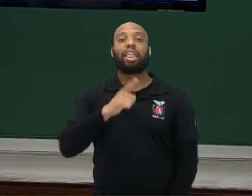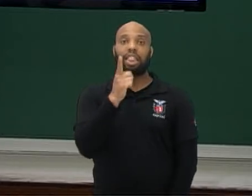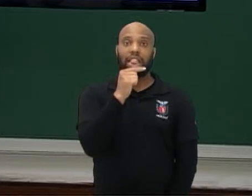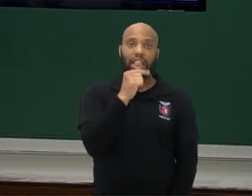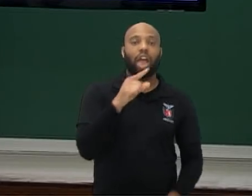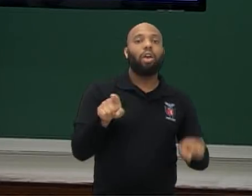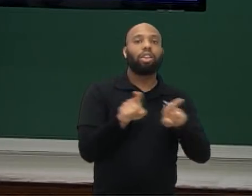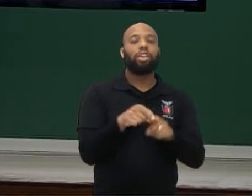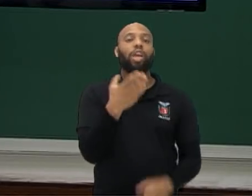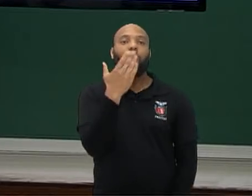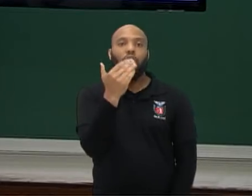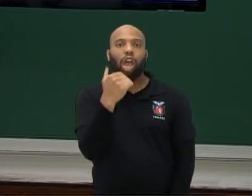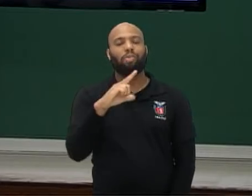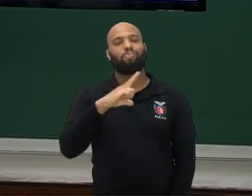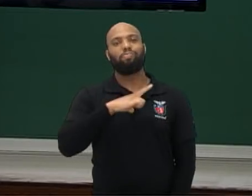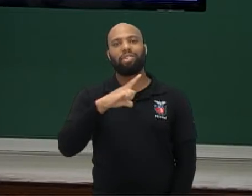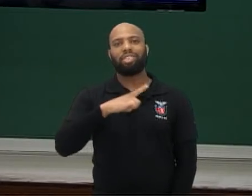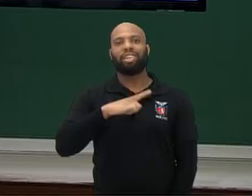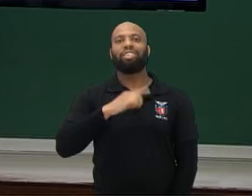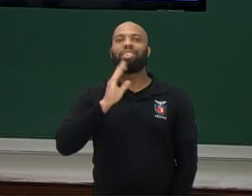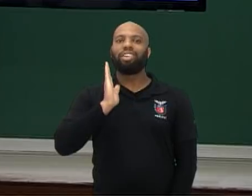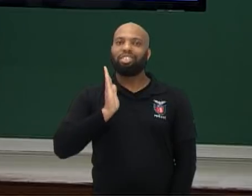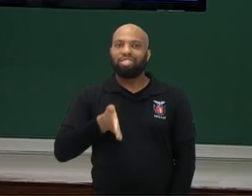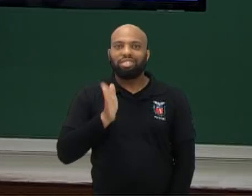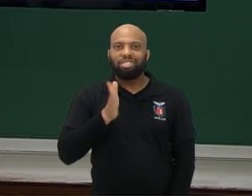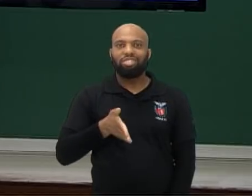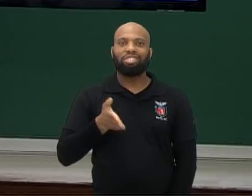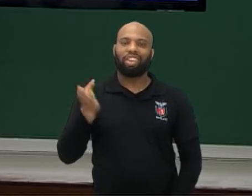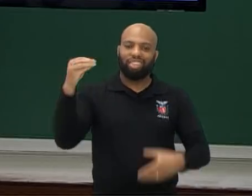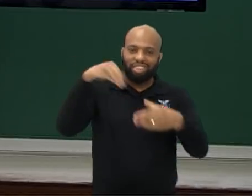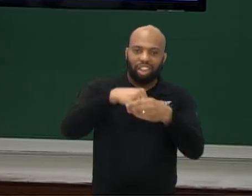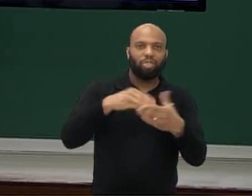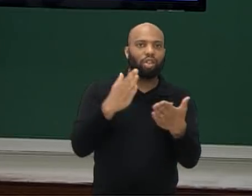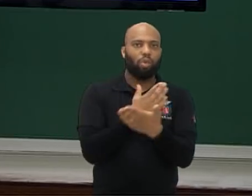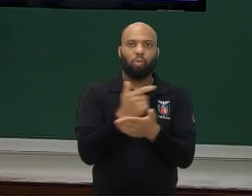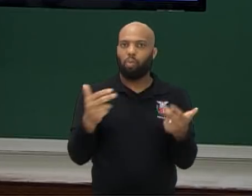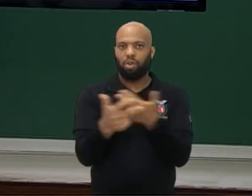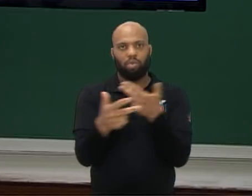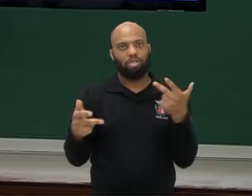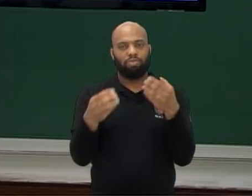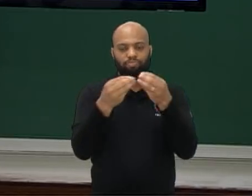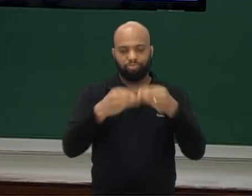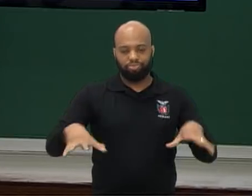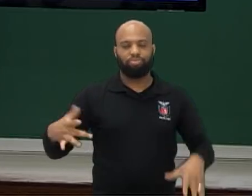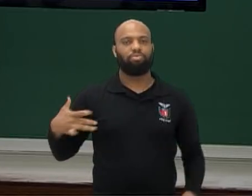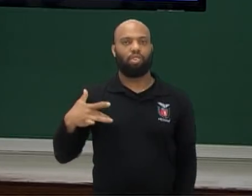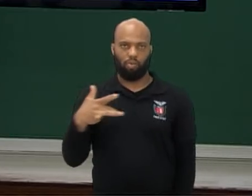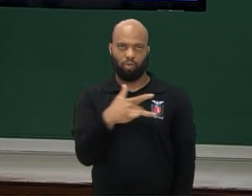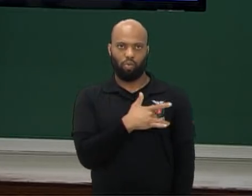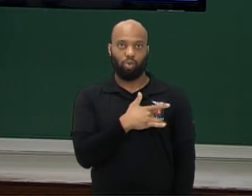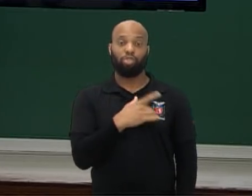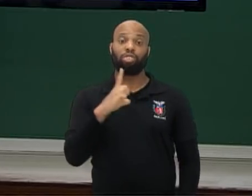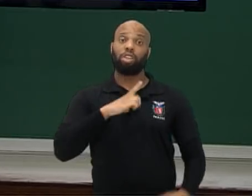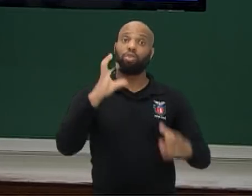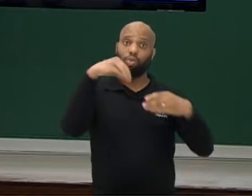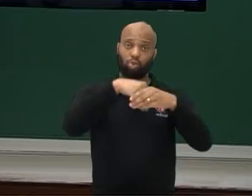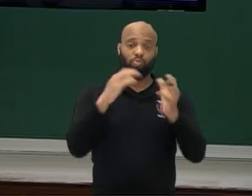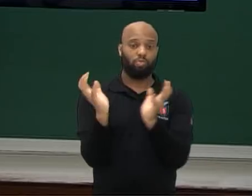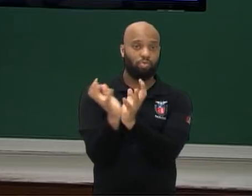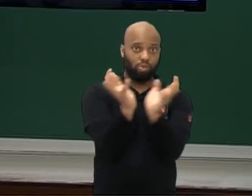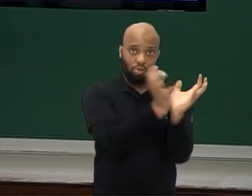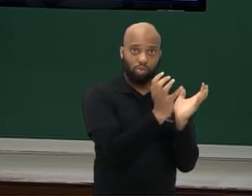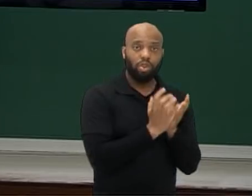alimentos contaminados com seres vivos parasitas. Dentre os grupos de doenças que nós